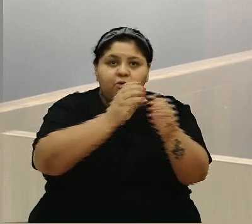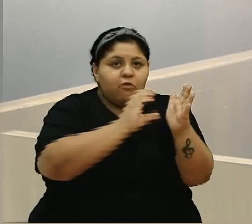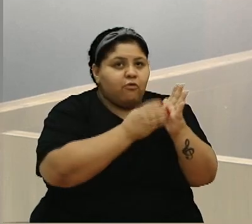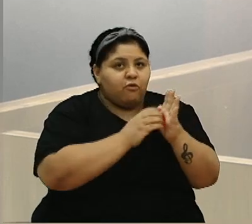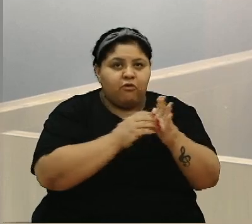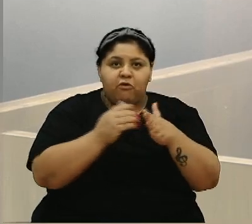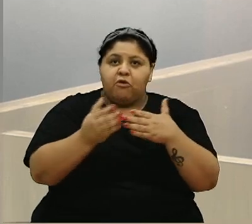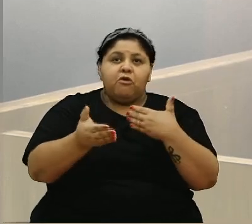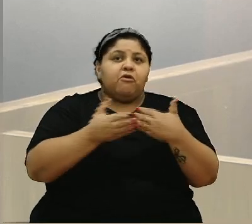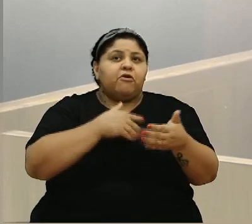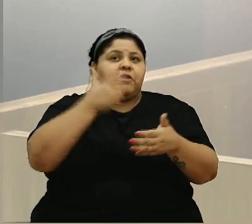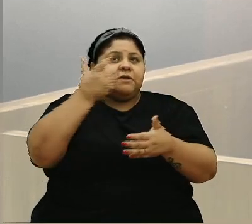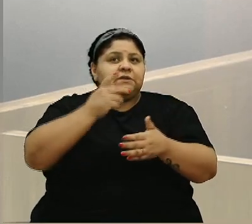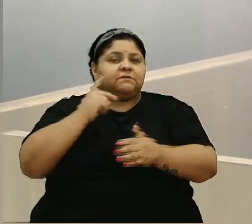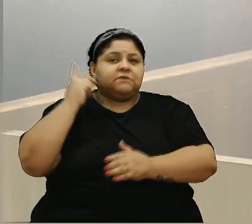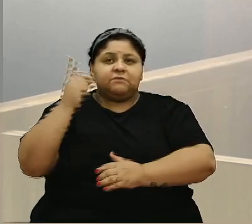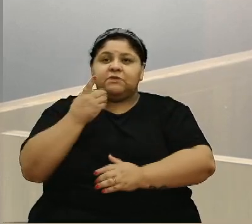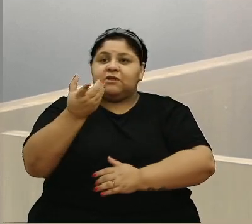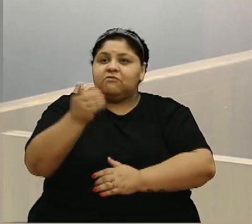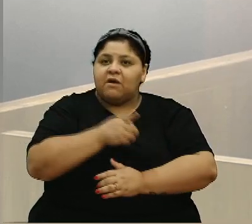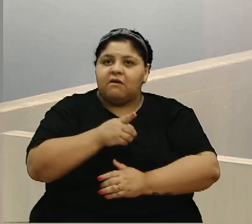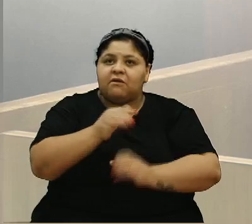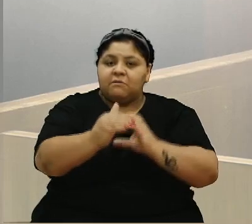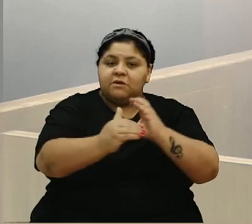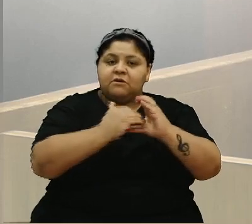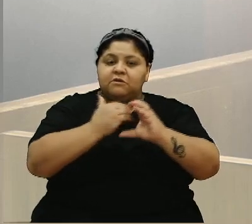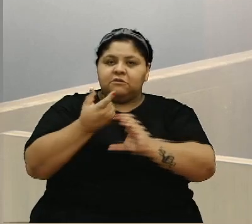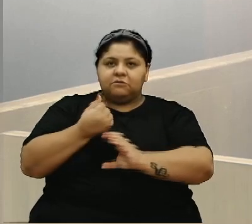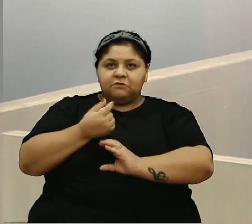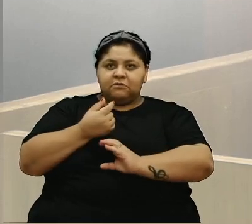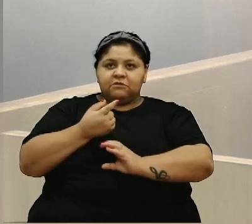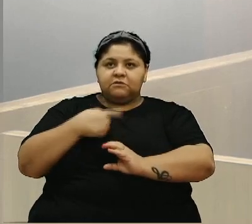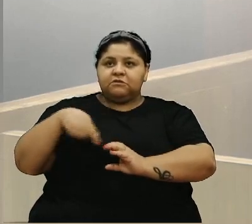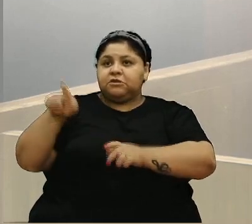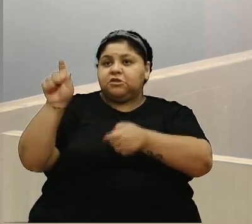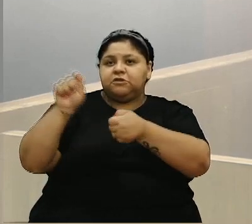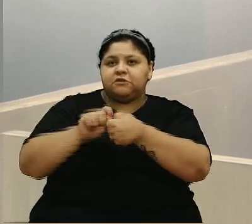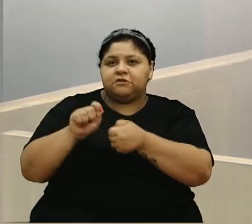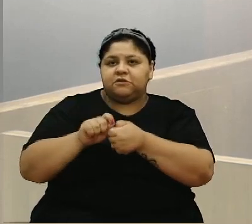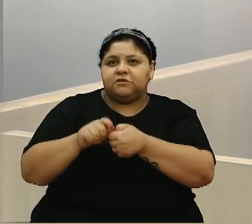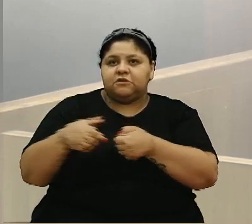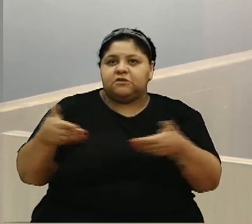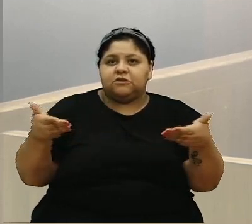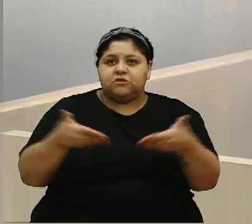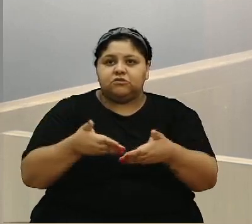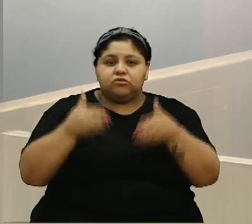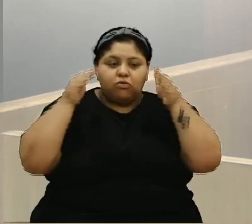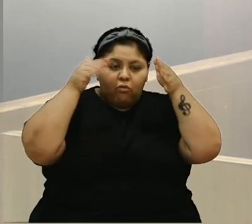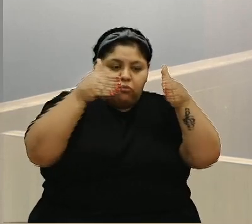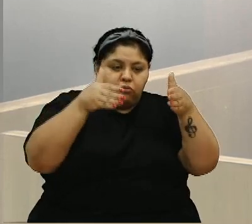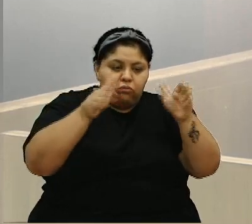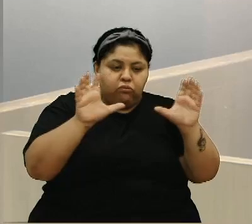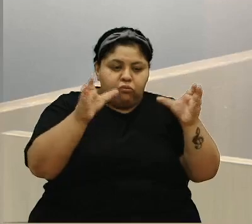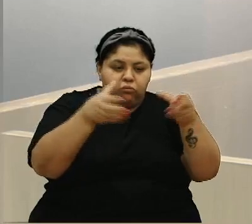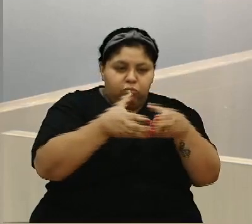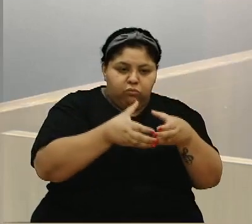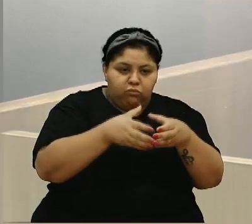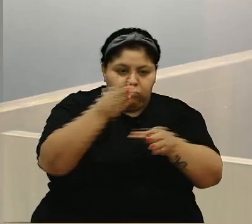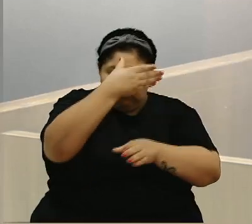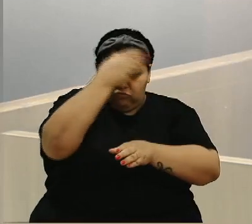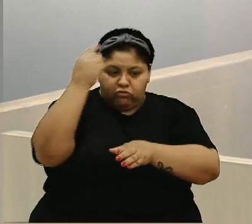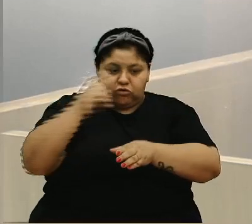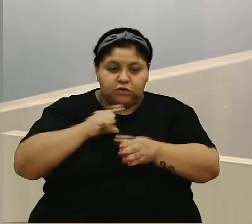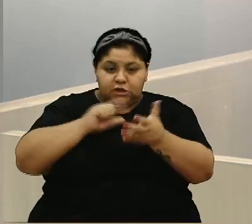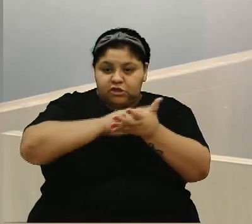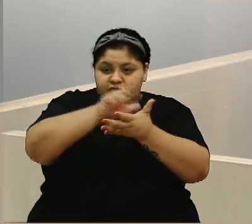deputado é, eu quero saber se eles vão dar recursos para a nossa cidade. Porque se não a gente faz isso, a gente fica só na nossa tribo, no nosso gueto, e a gente se esquece que existem